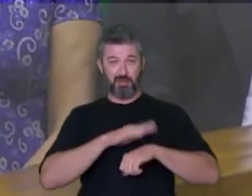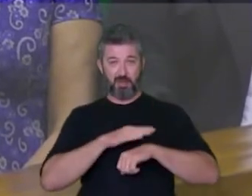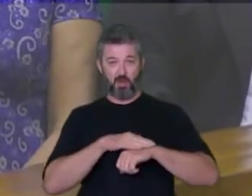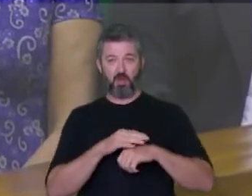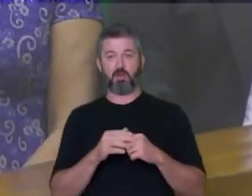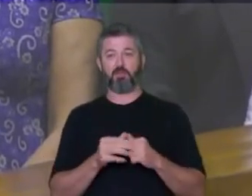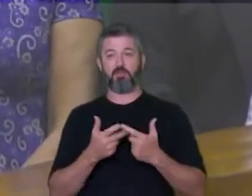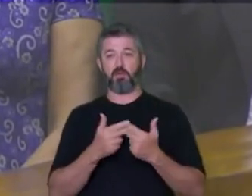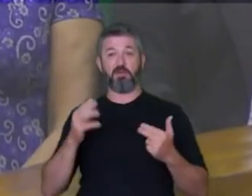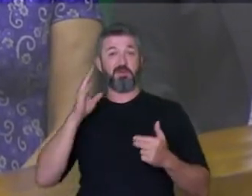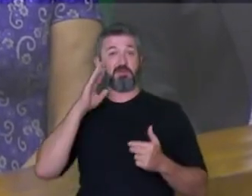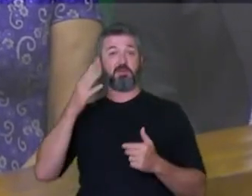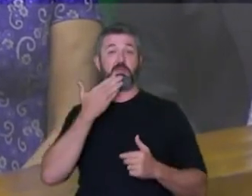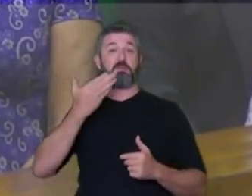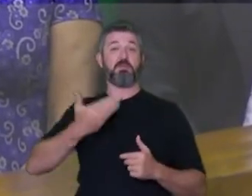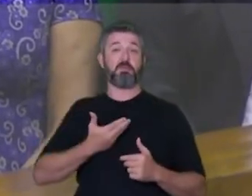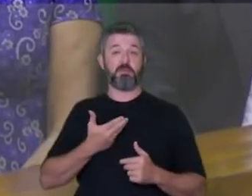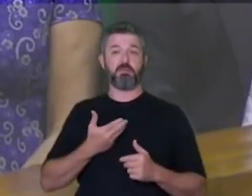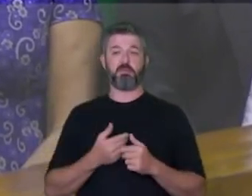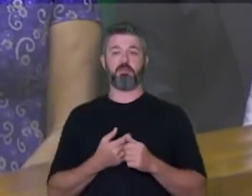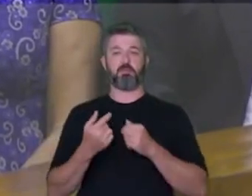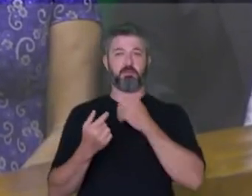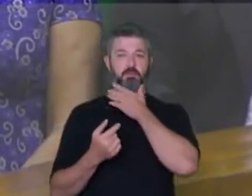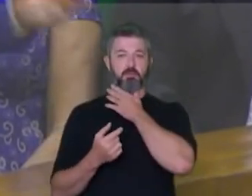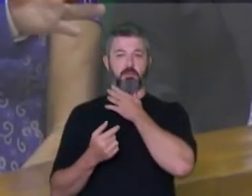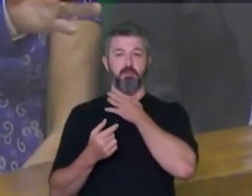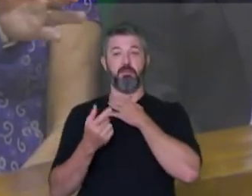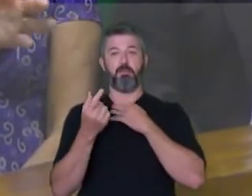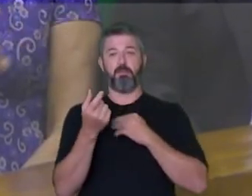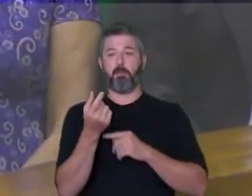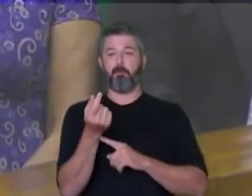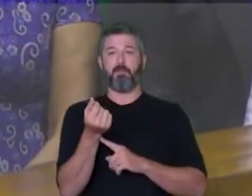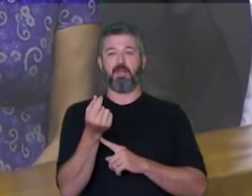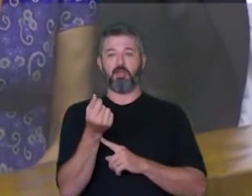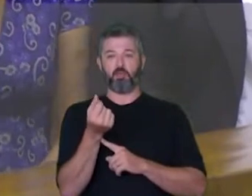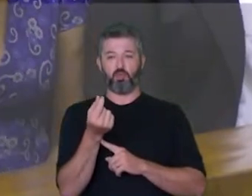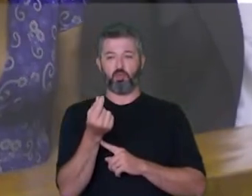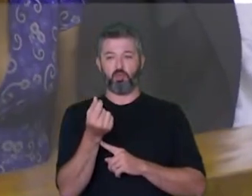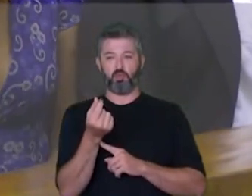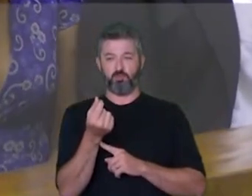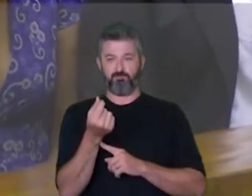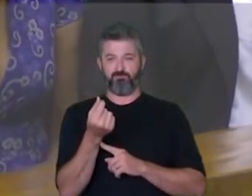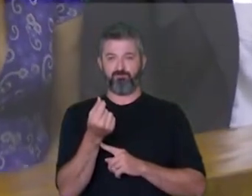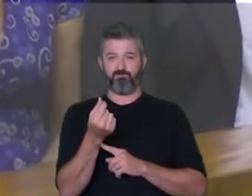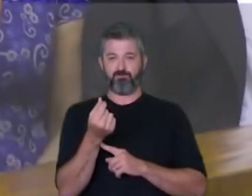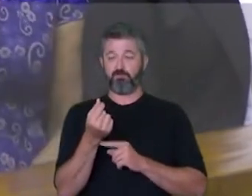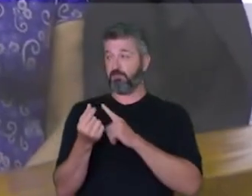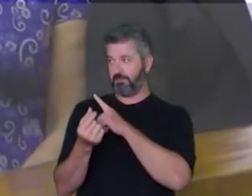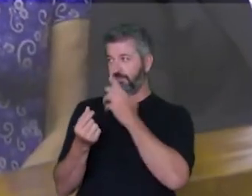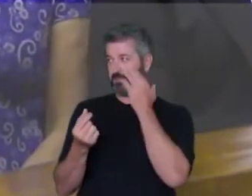Uma das principais demandas que nos chegam é o preço. Jurema, calma que você está aqui entre amigos, viu?